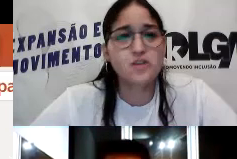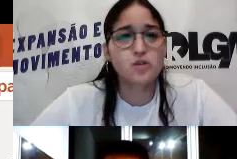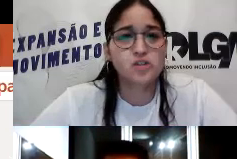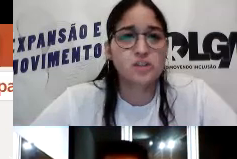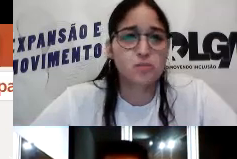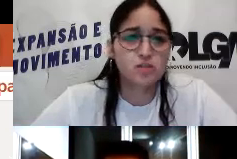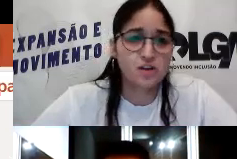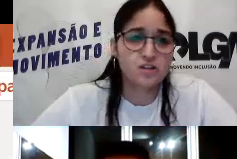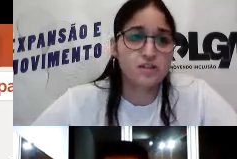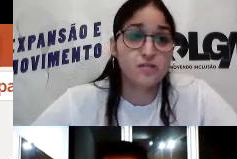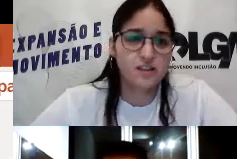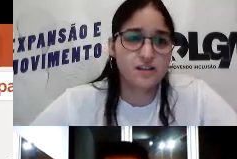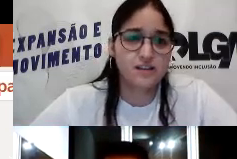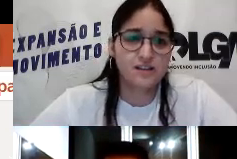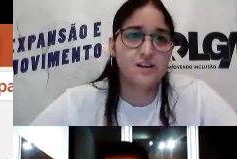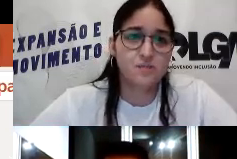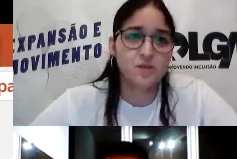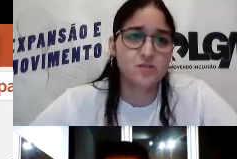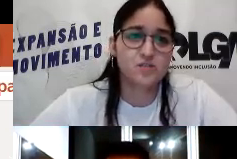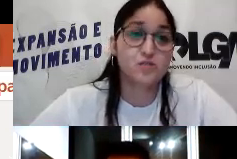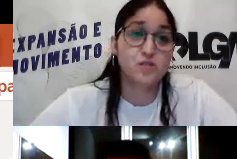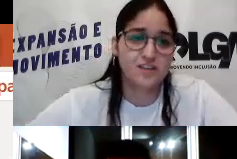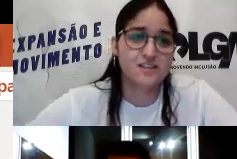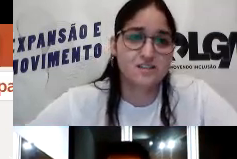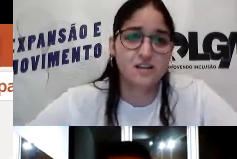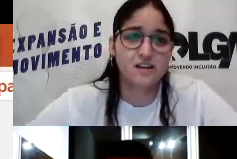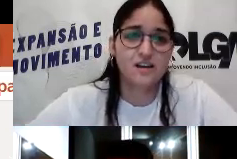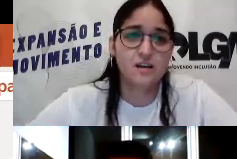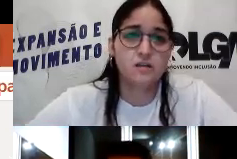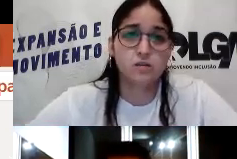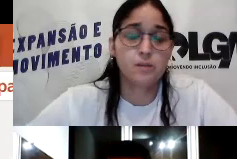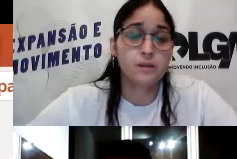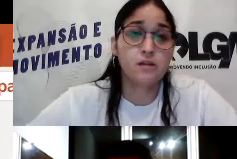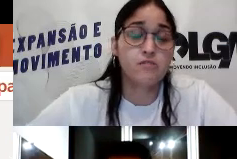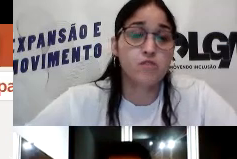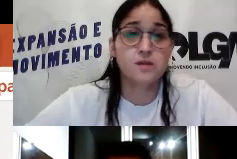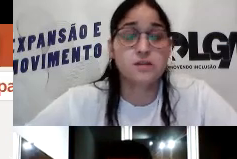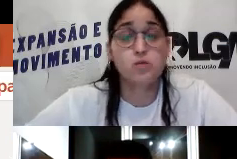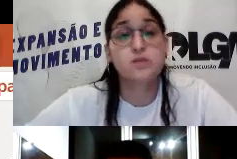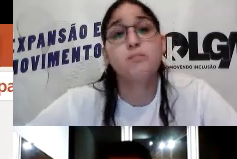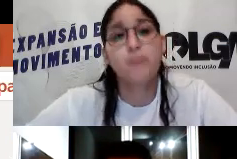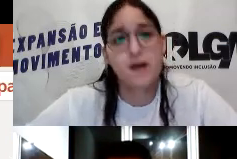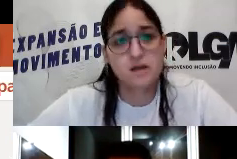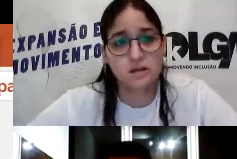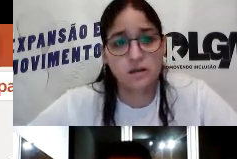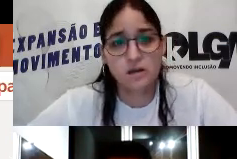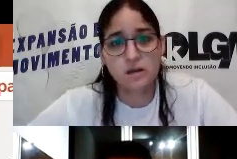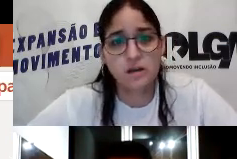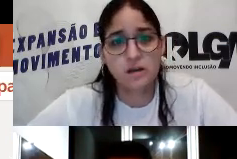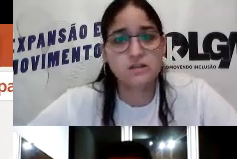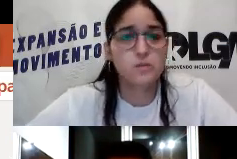o médico, a gente deposita a nossa vida na mão de vocês, né? Então, dependendo da informação que se